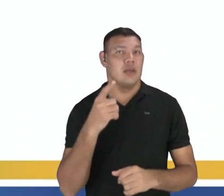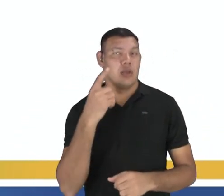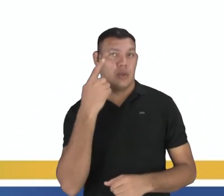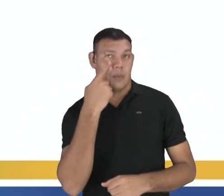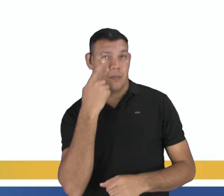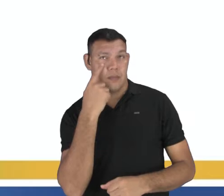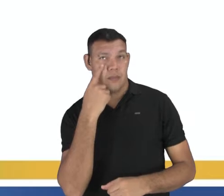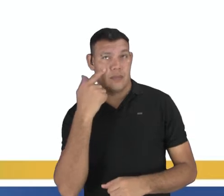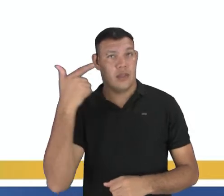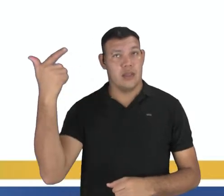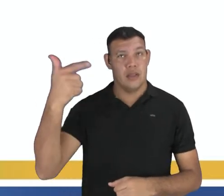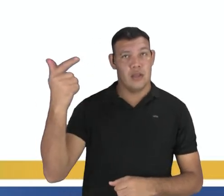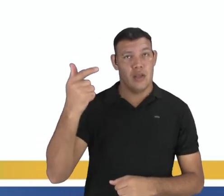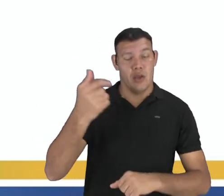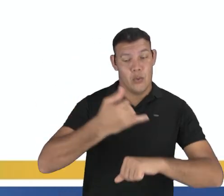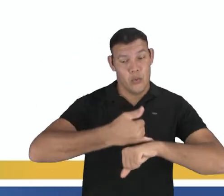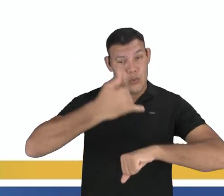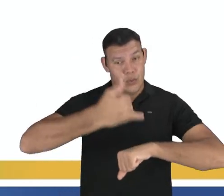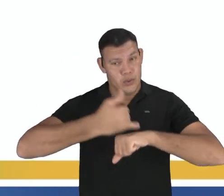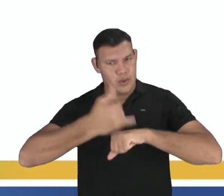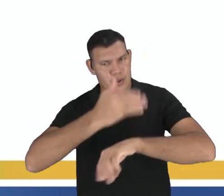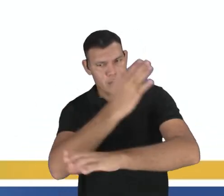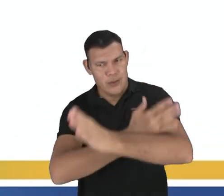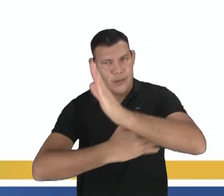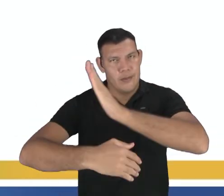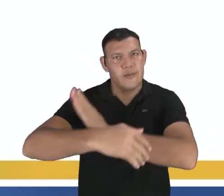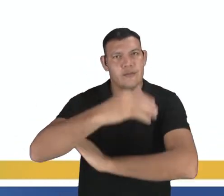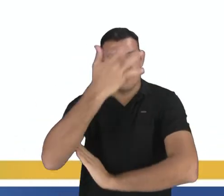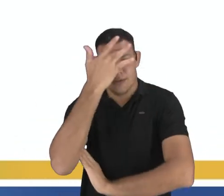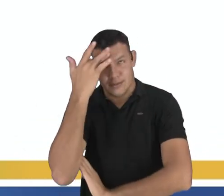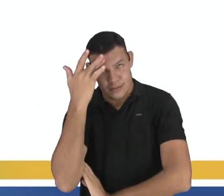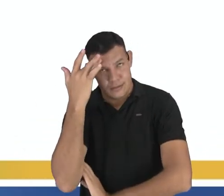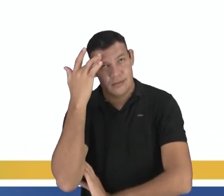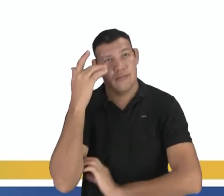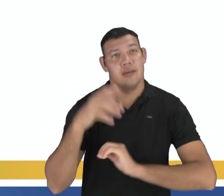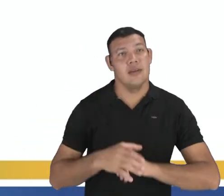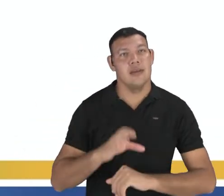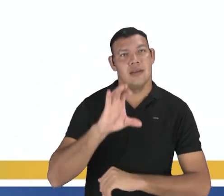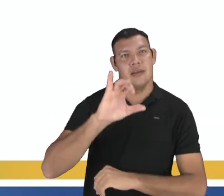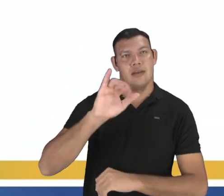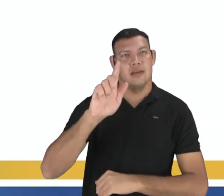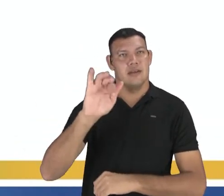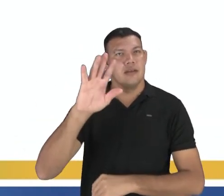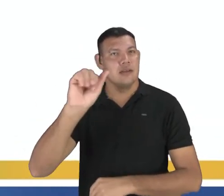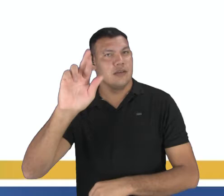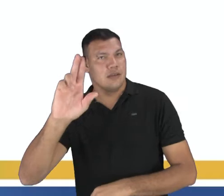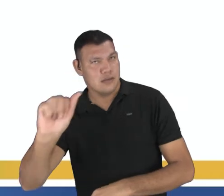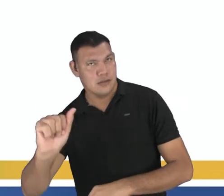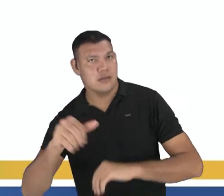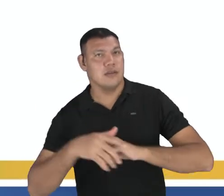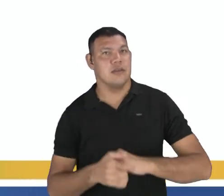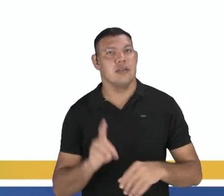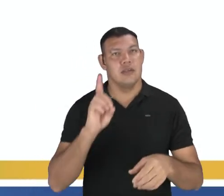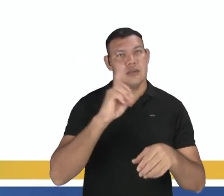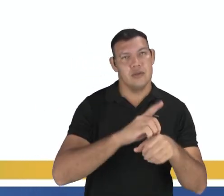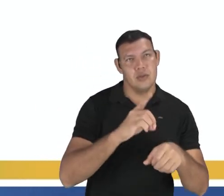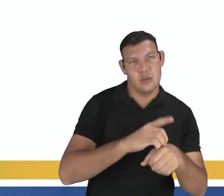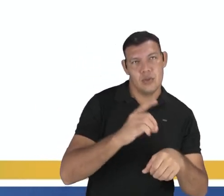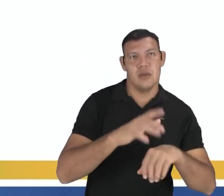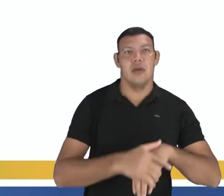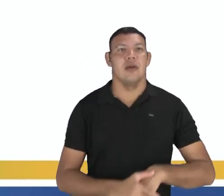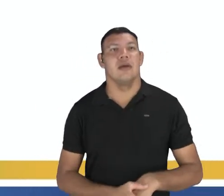Lá no segundo texto, quem com ferro fere, com ferro será ferido. Na cigarra,